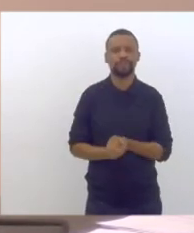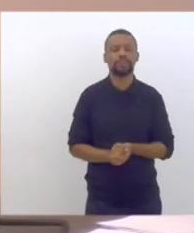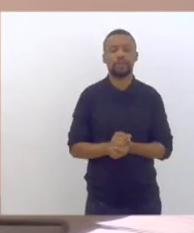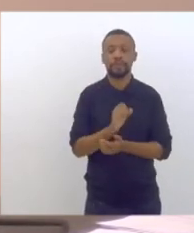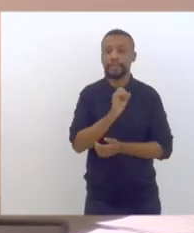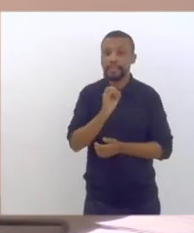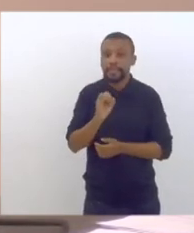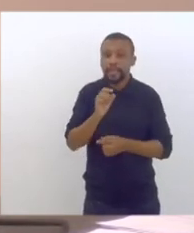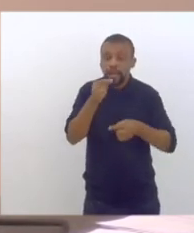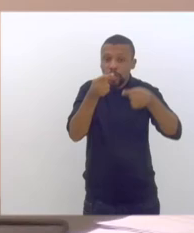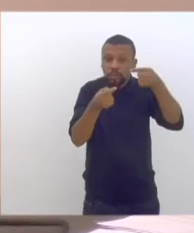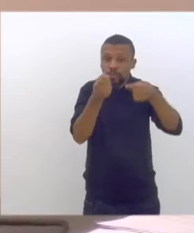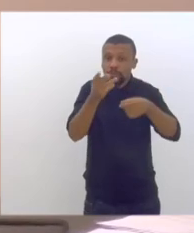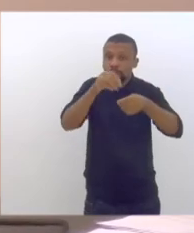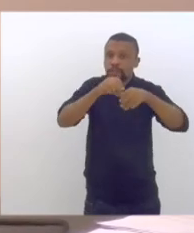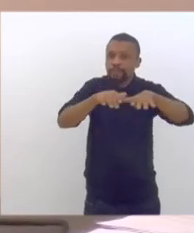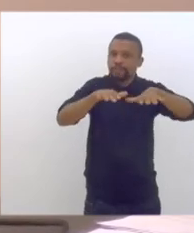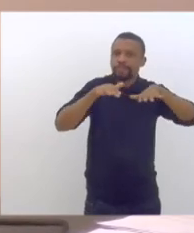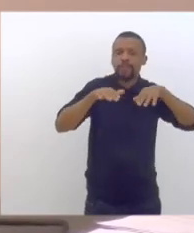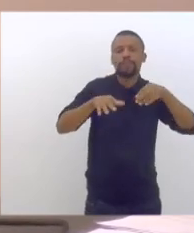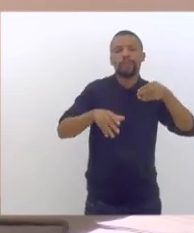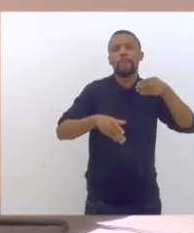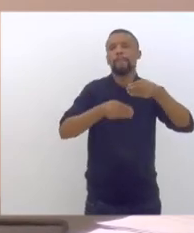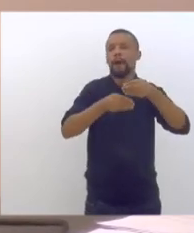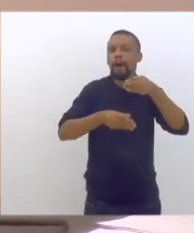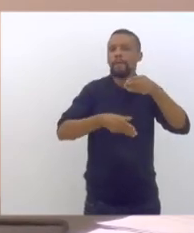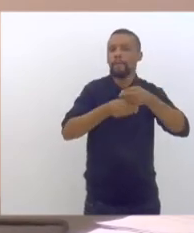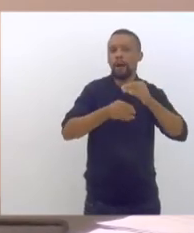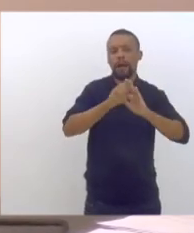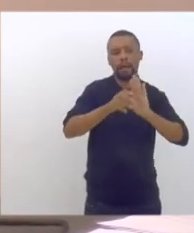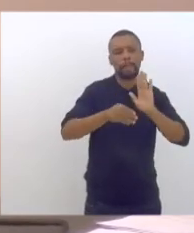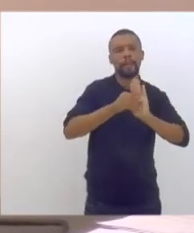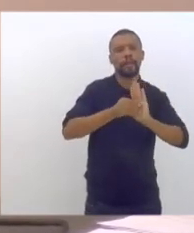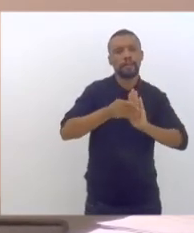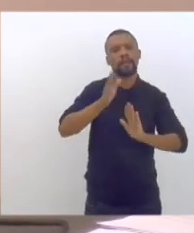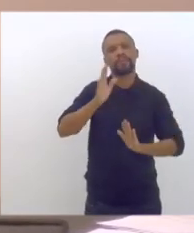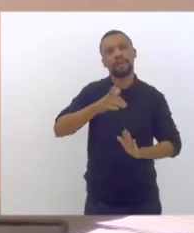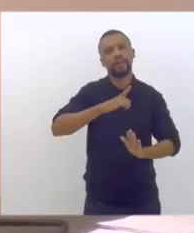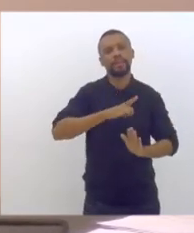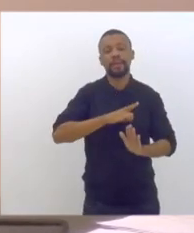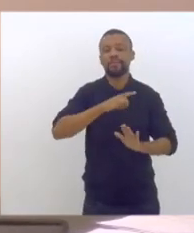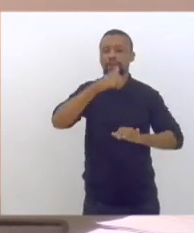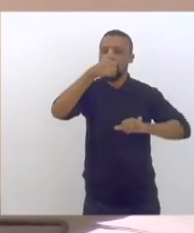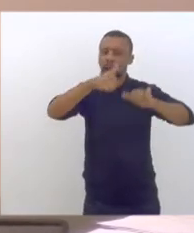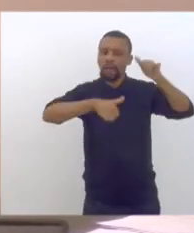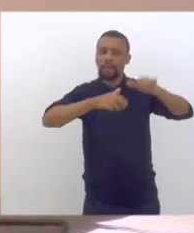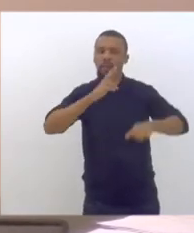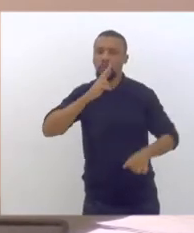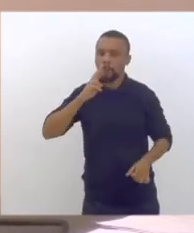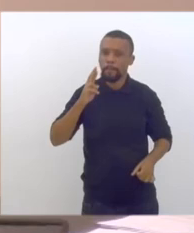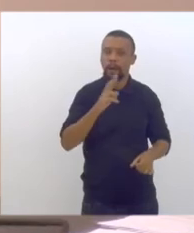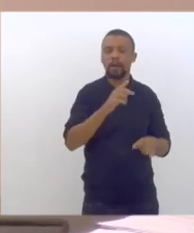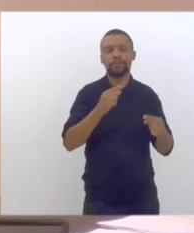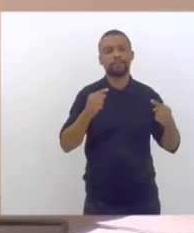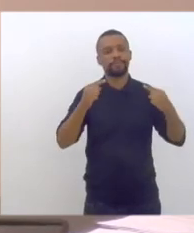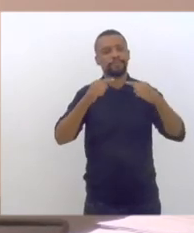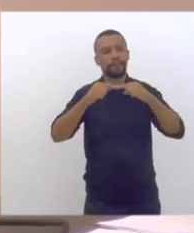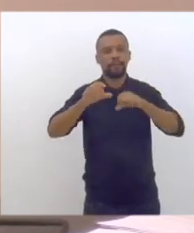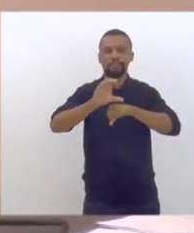plenário e foi emendado ele já recebeu o parecer pela constitucionalidade